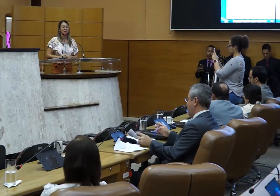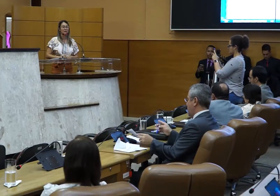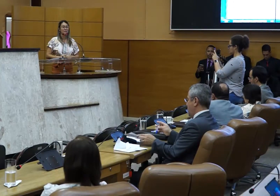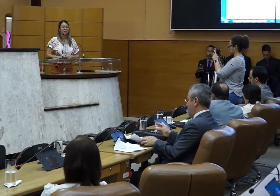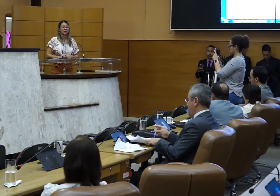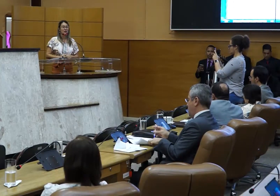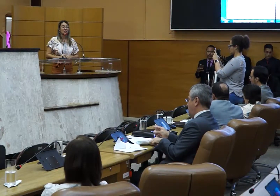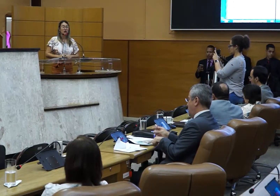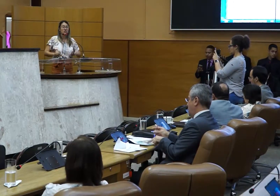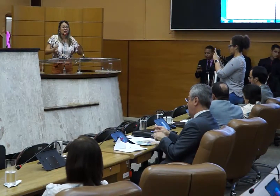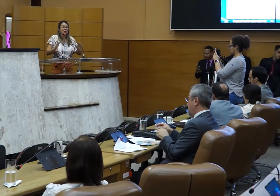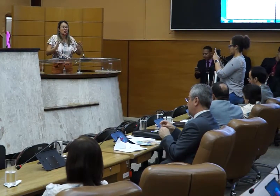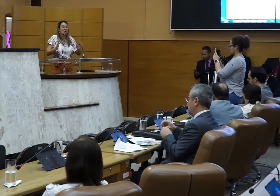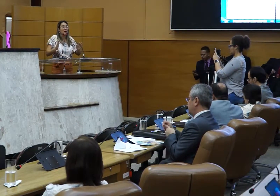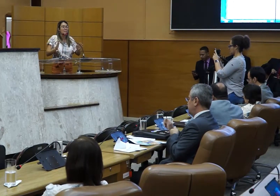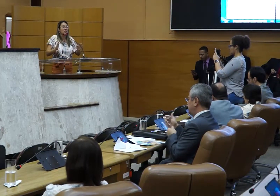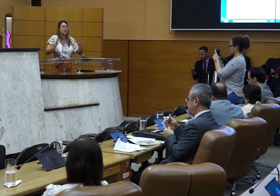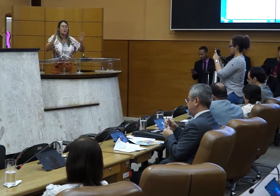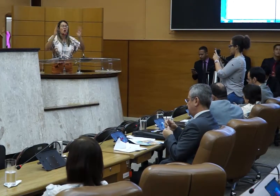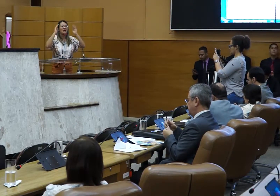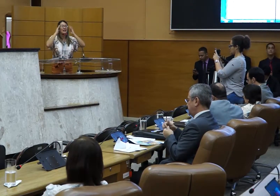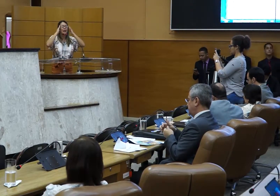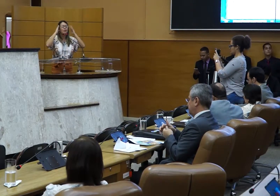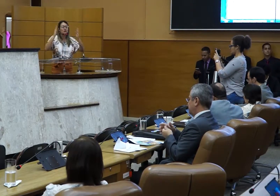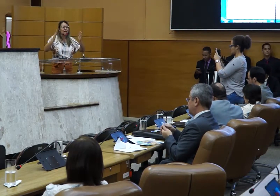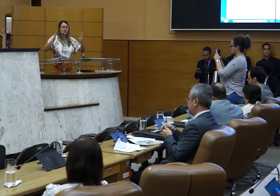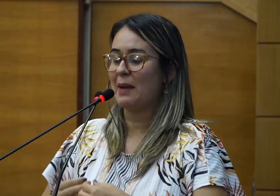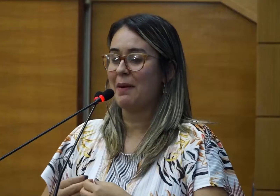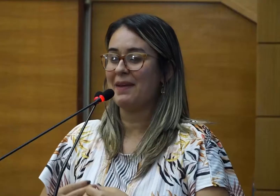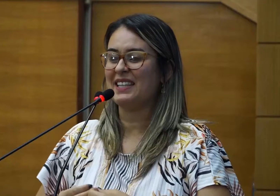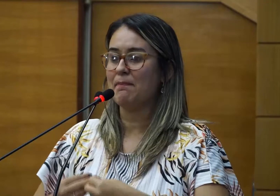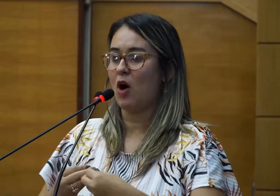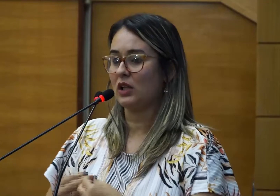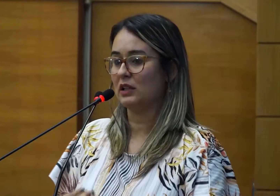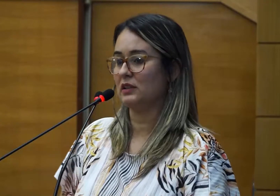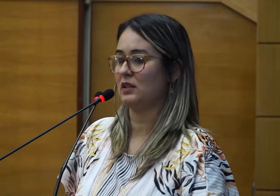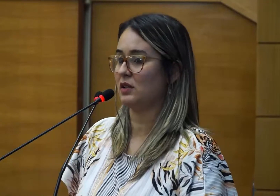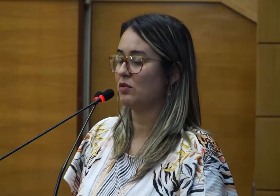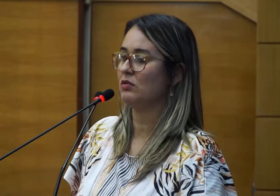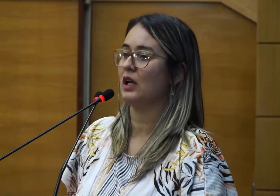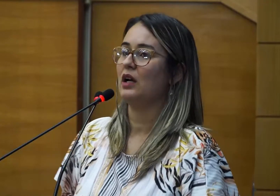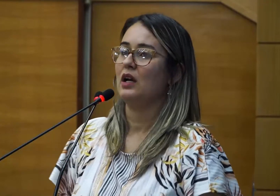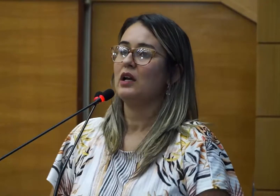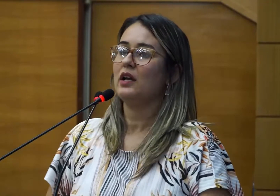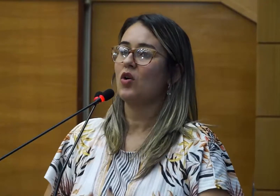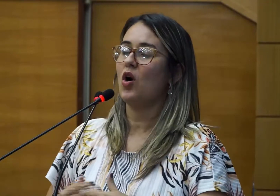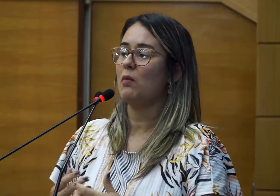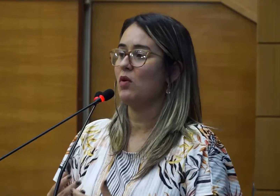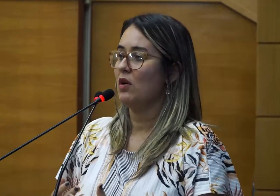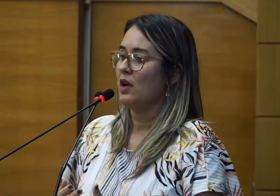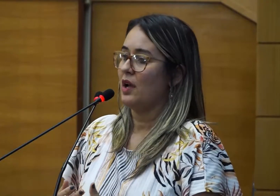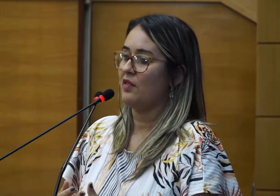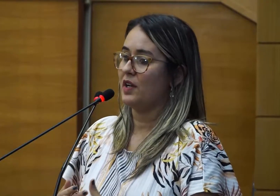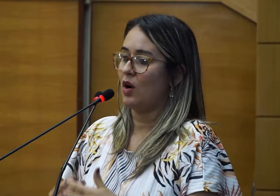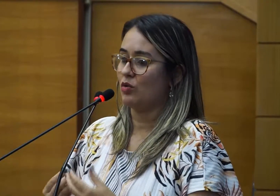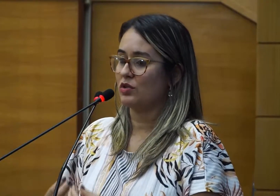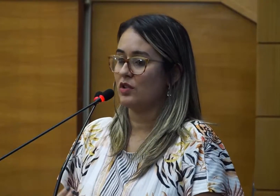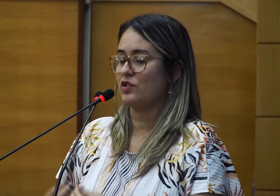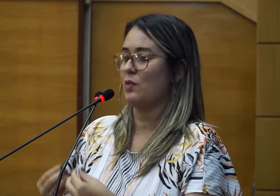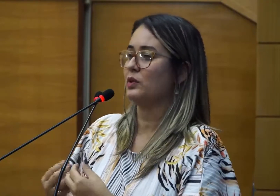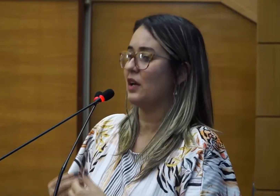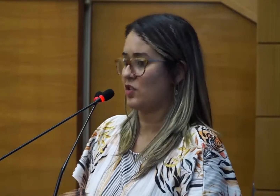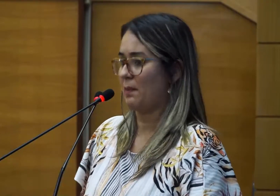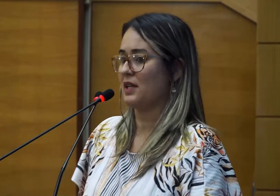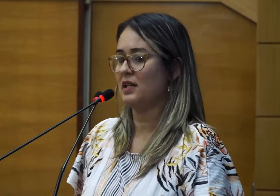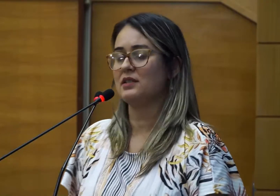calazar, realizada na Assembleia Legislativa de Sergipe. Ela disse que o número de casos que surgiram no Brasil em